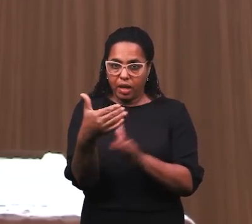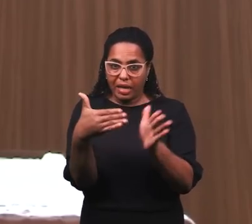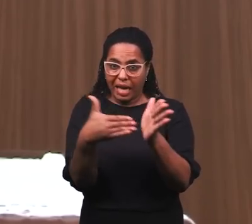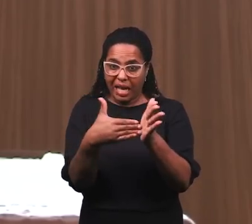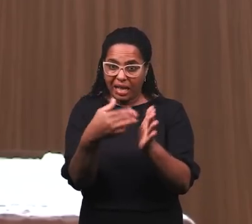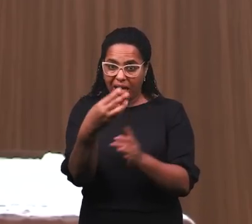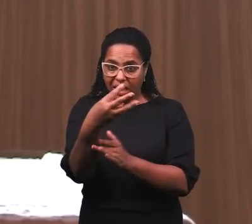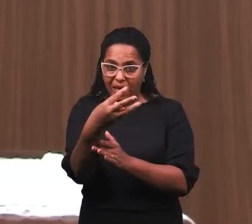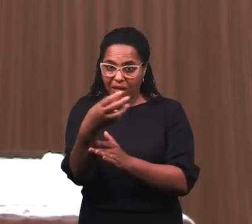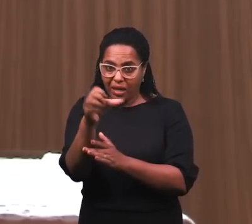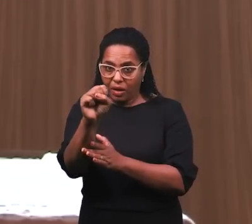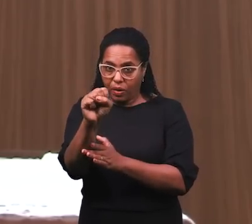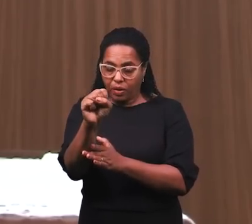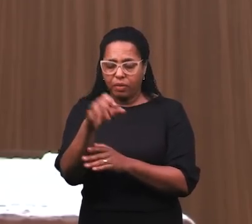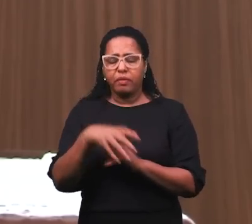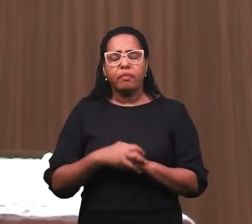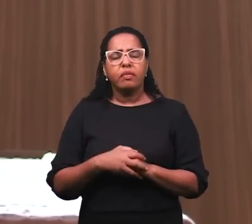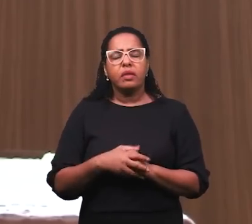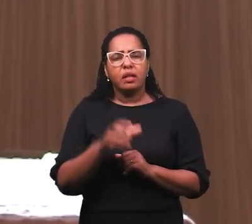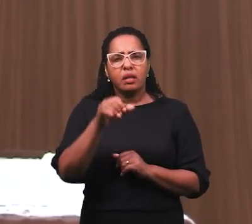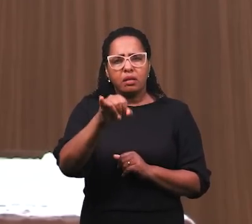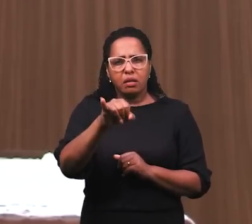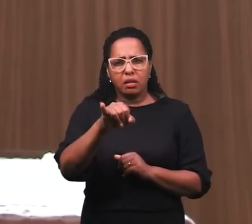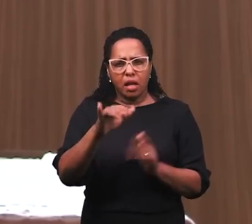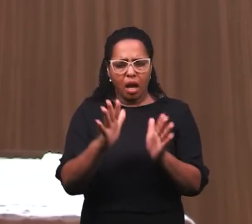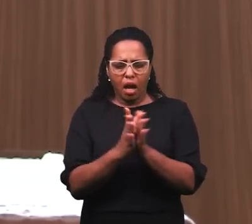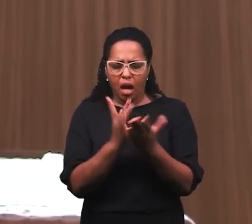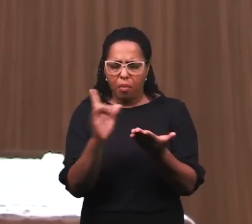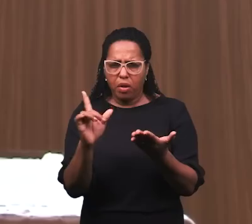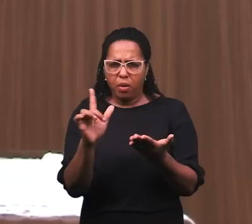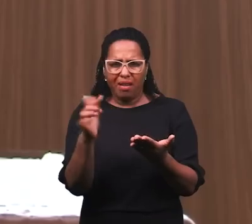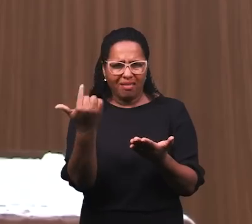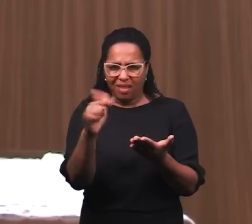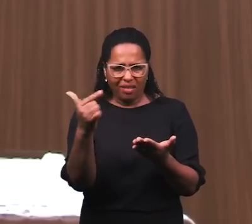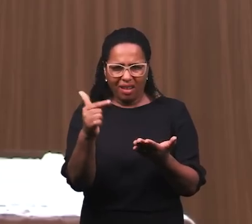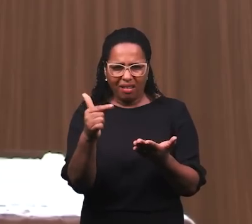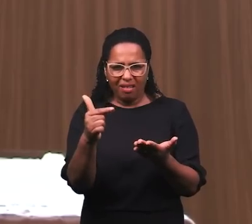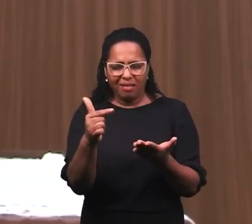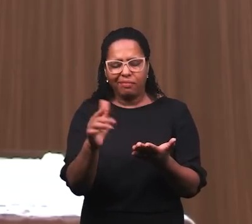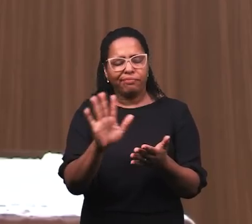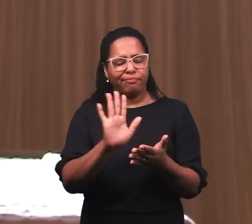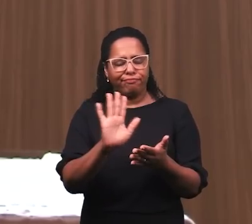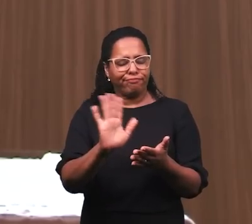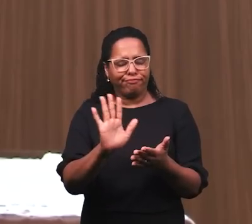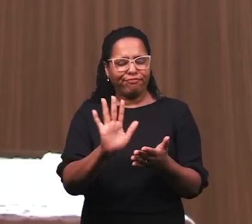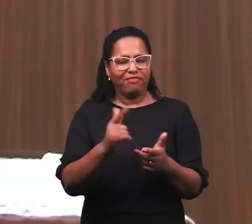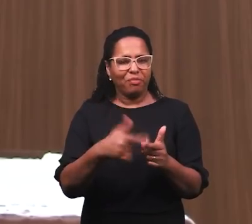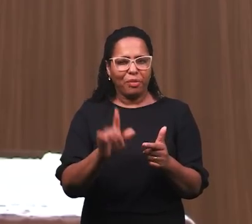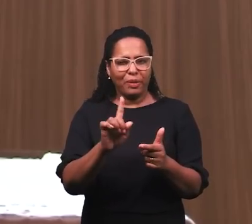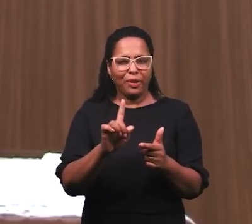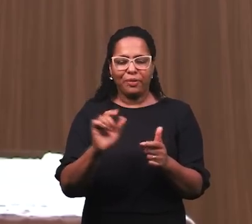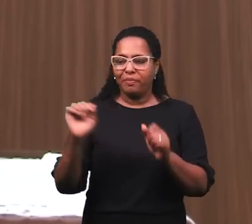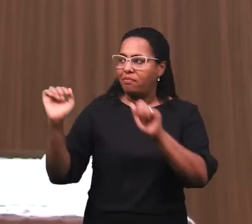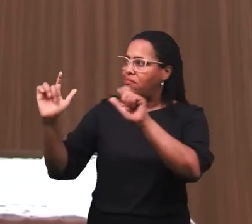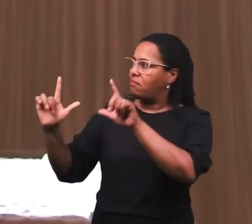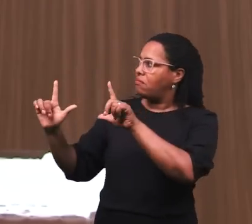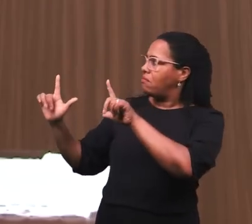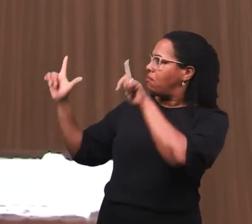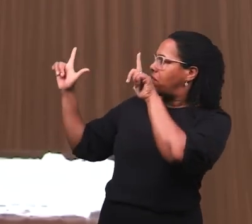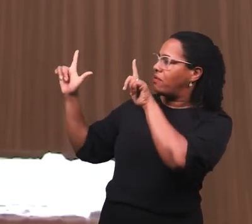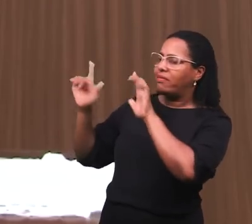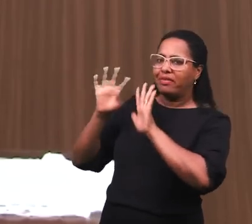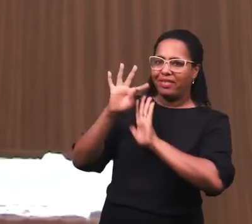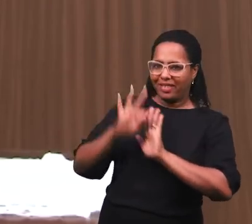38. Se porventura você não está de posse da sua Bíblia neste momento, não tem problema, o texto será projetado na